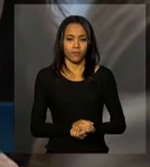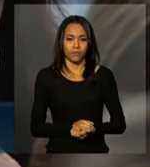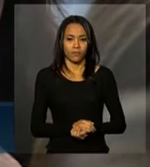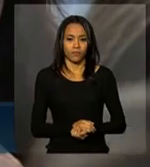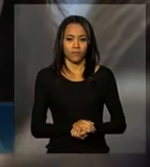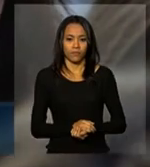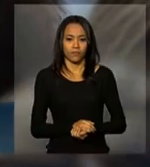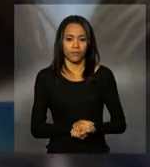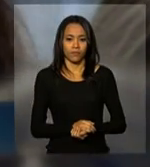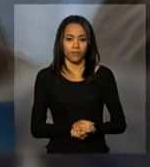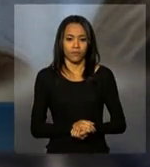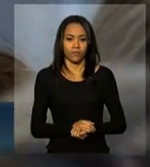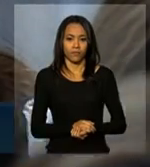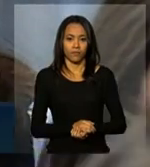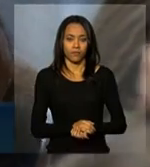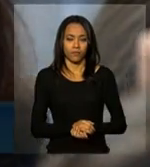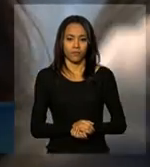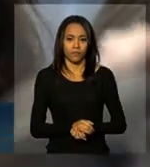essa questão